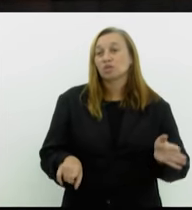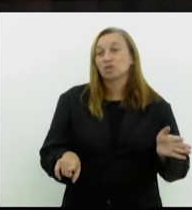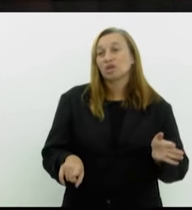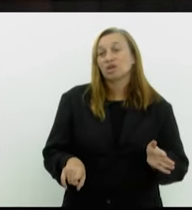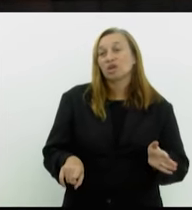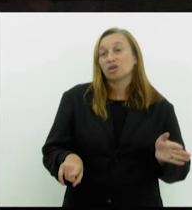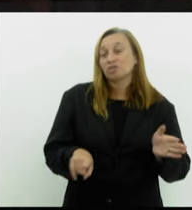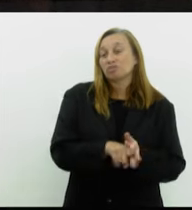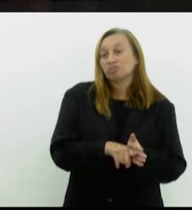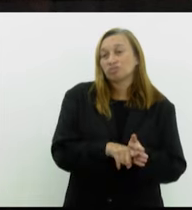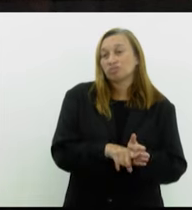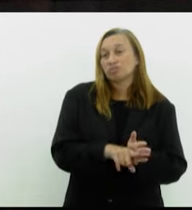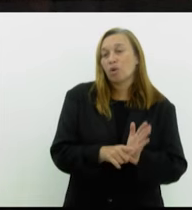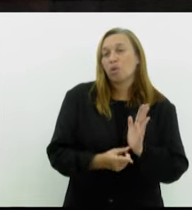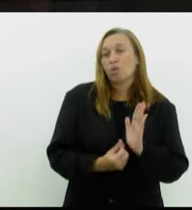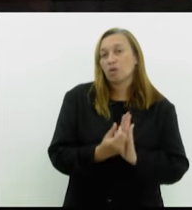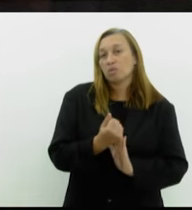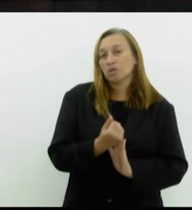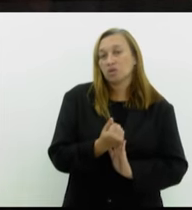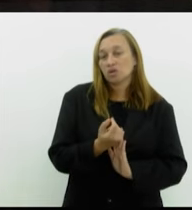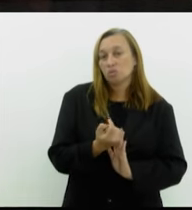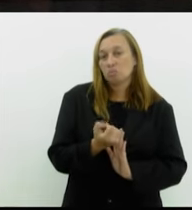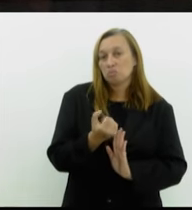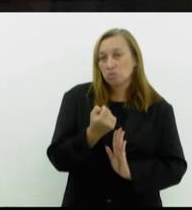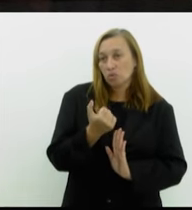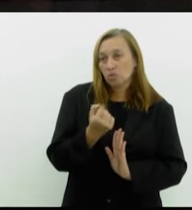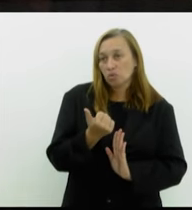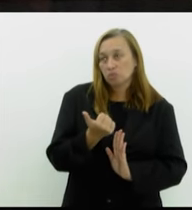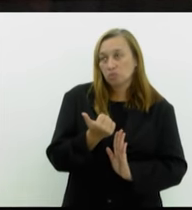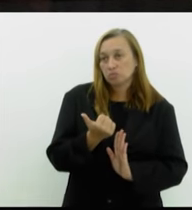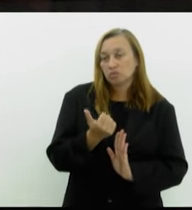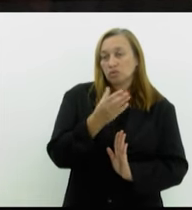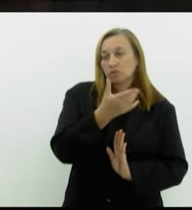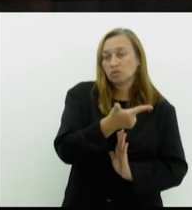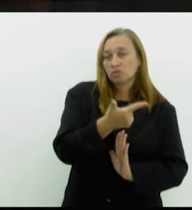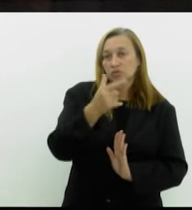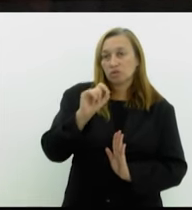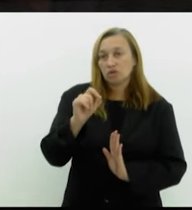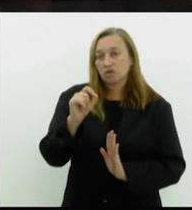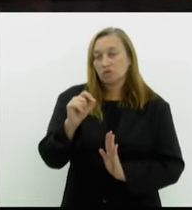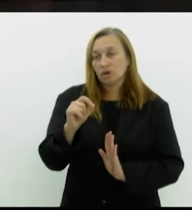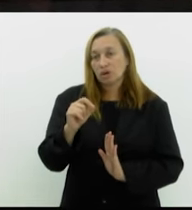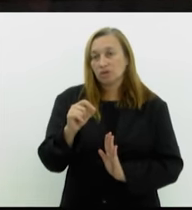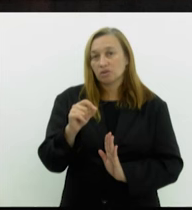que foi o déficit orçamentário previsto para 24 de 8 bilhões e meio.